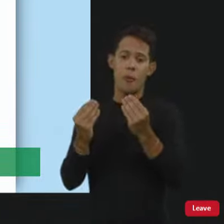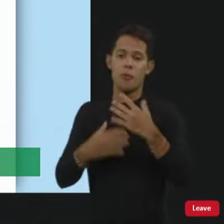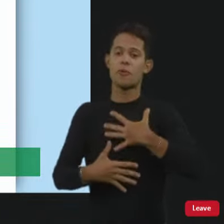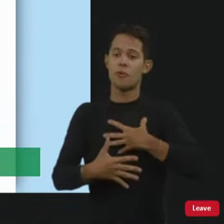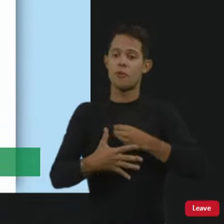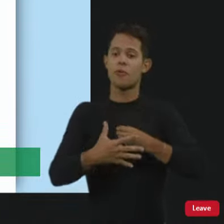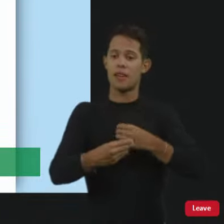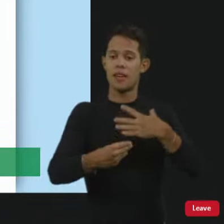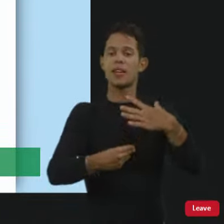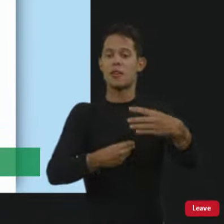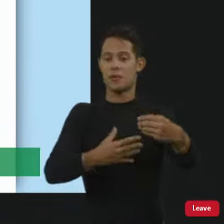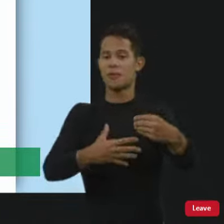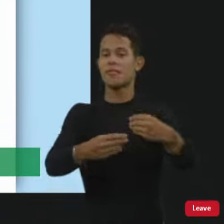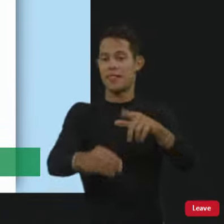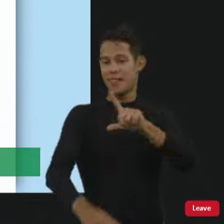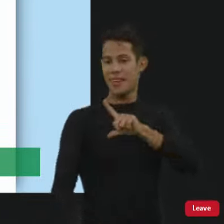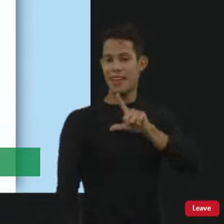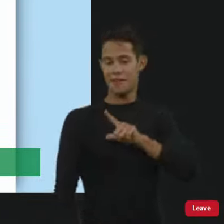angedema hereditário.